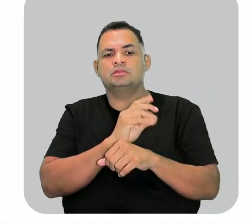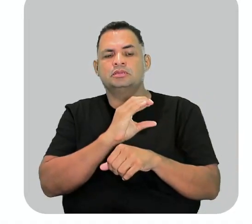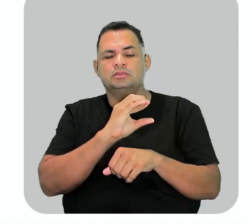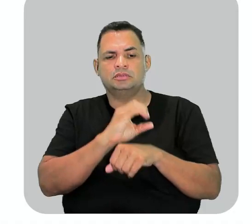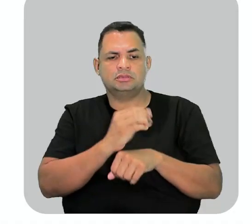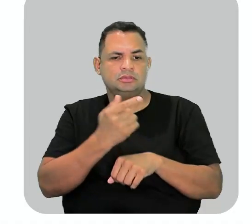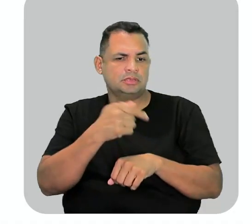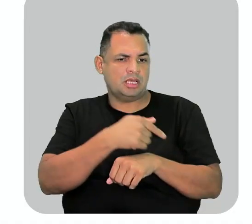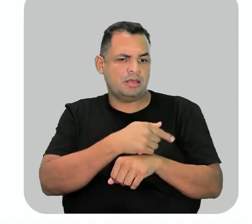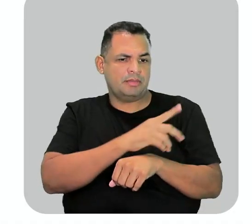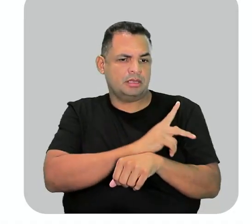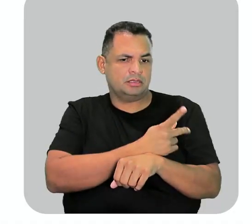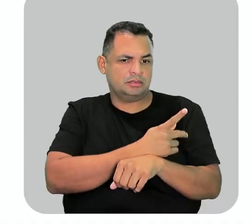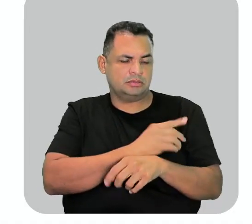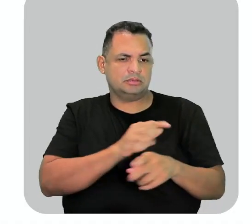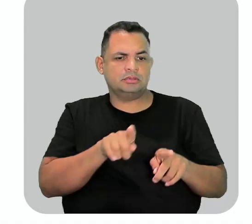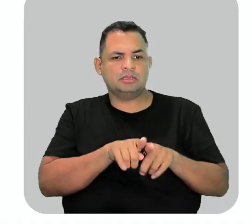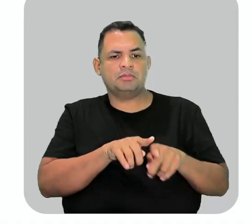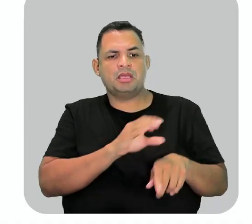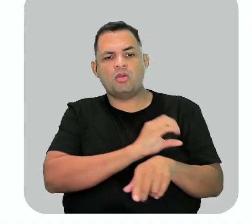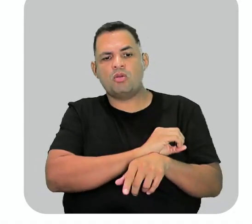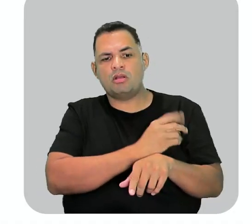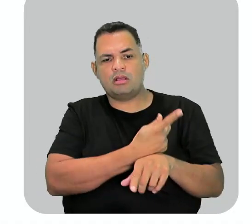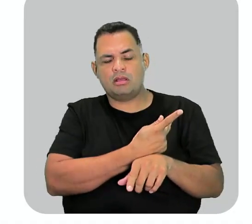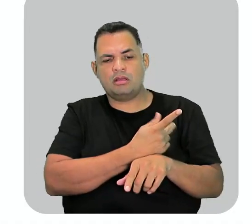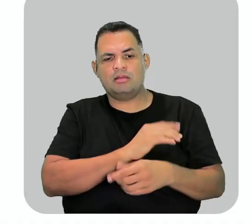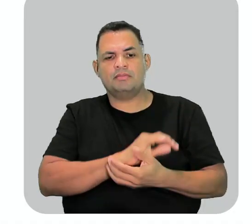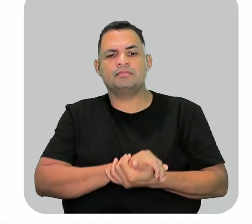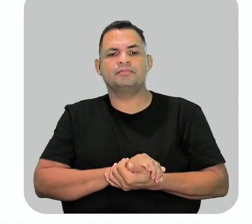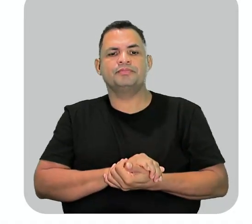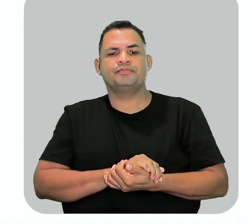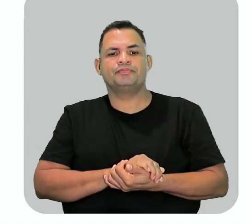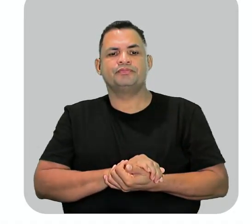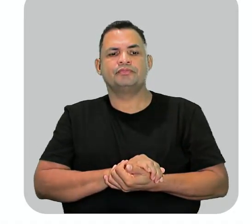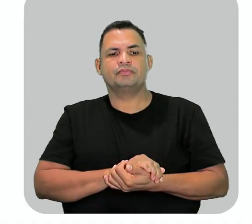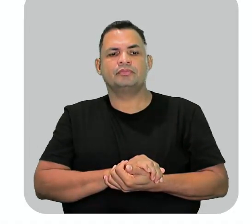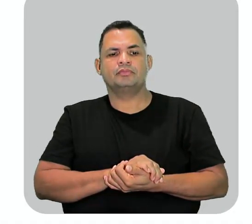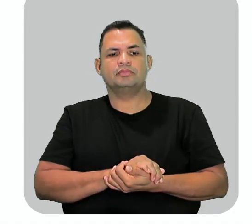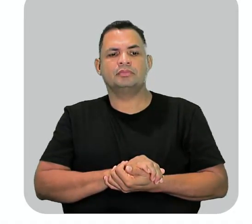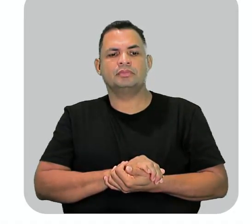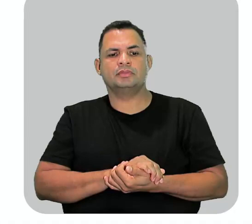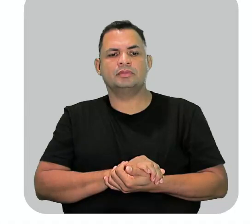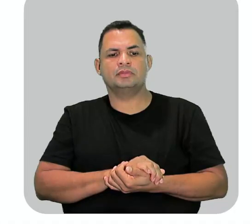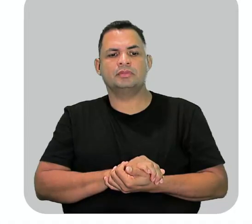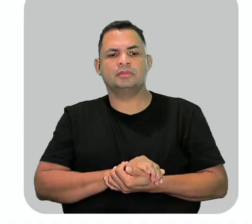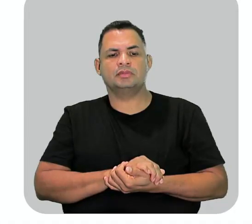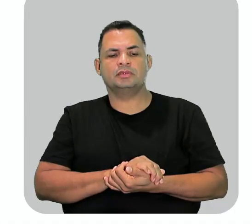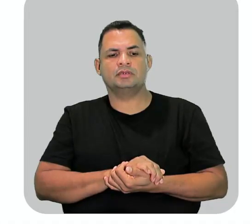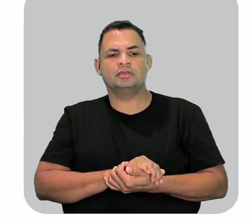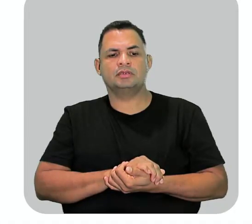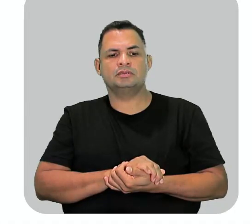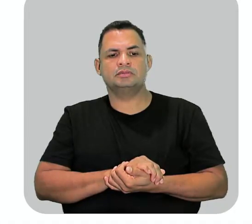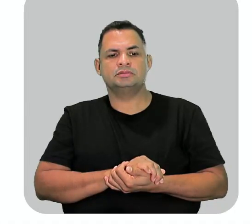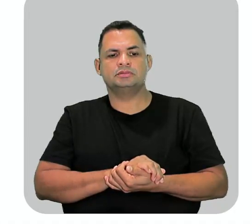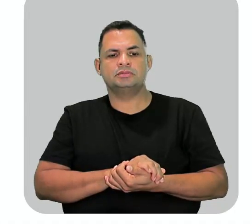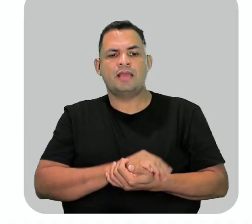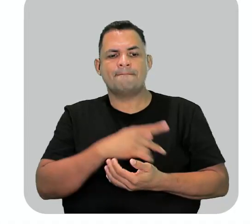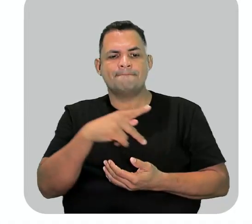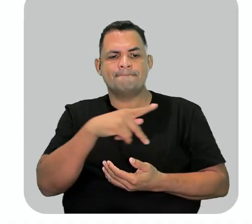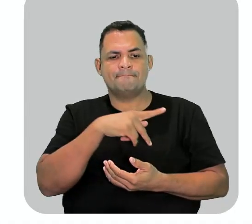o hidrogênio da nossa hidroxila. Vai fazer com que o oxigênio, fique com pares de